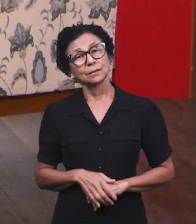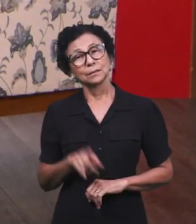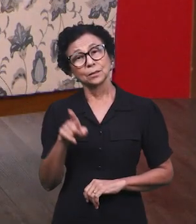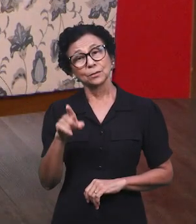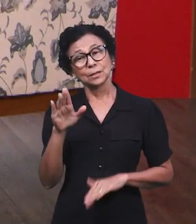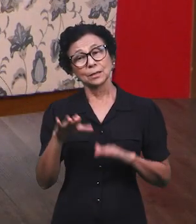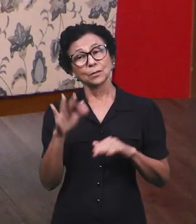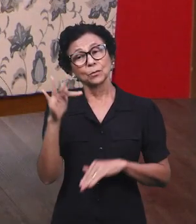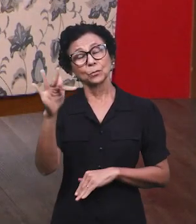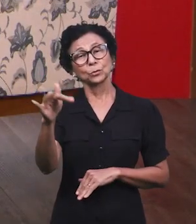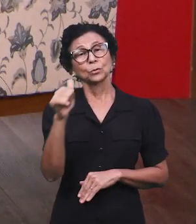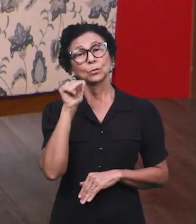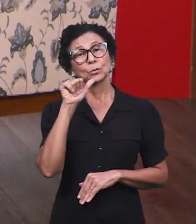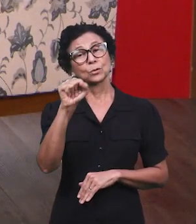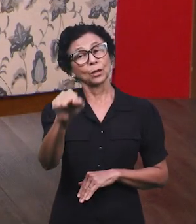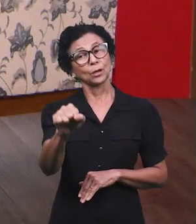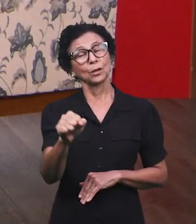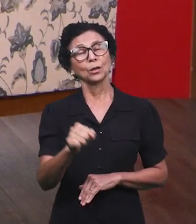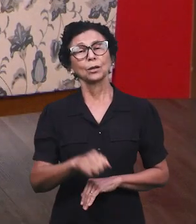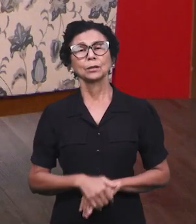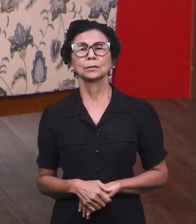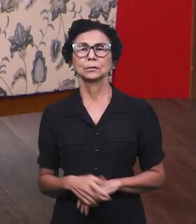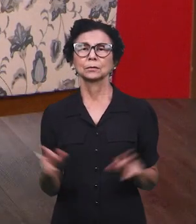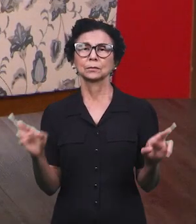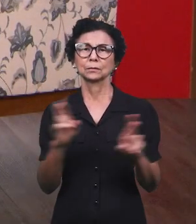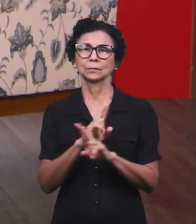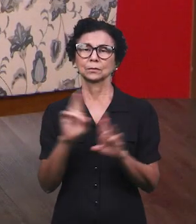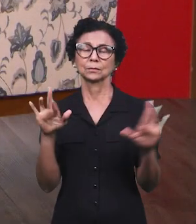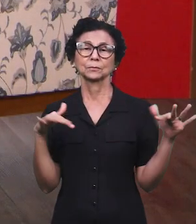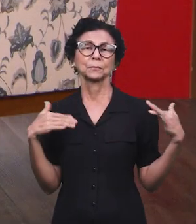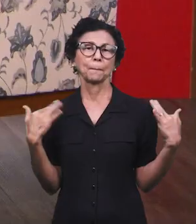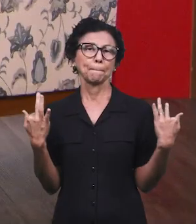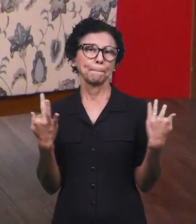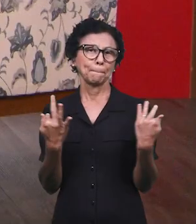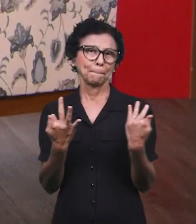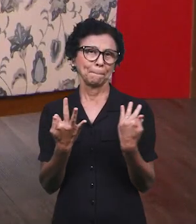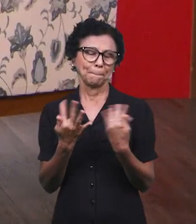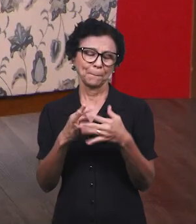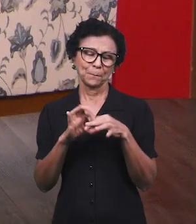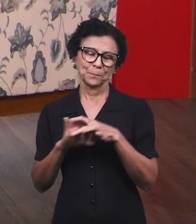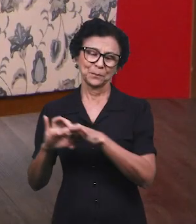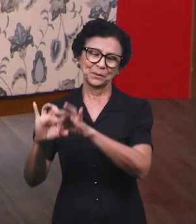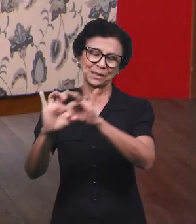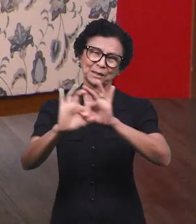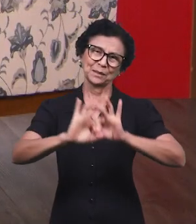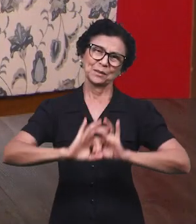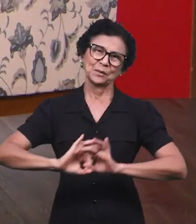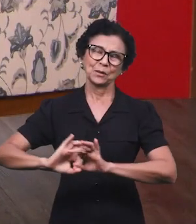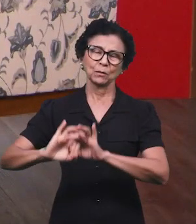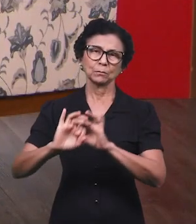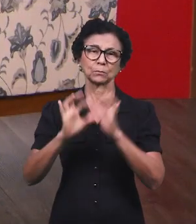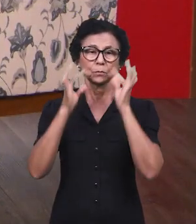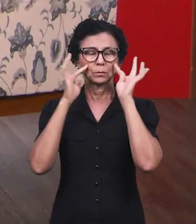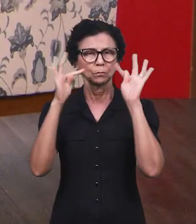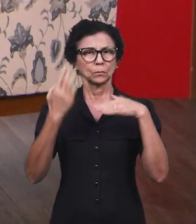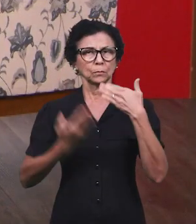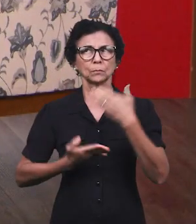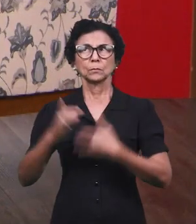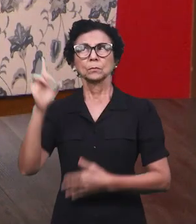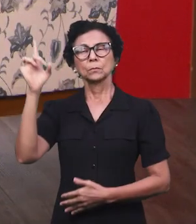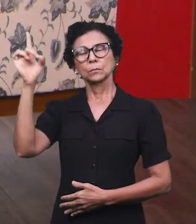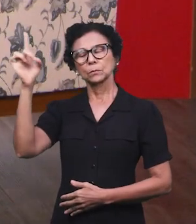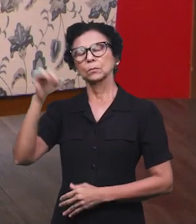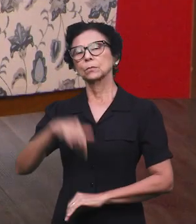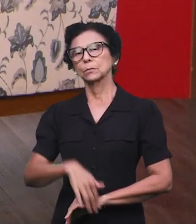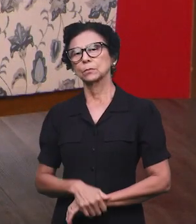ser a sogra. Procure essa convivência familiar, harmônica, dando um testemunho como serva do Senhor,